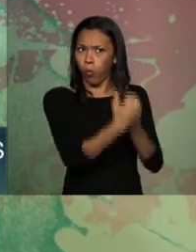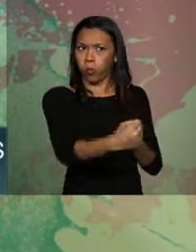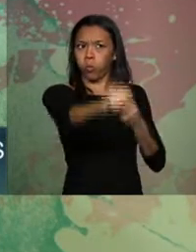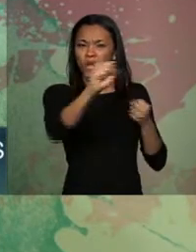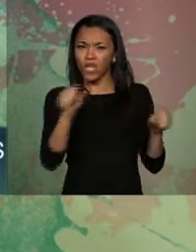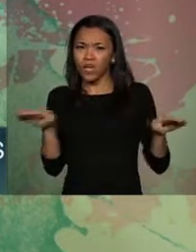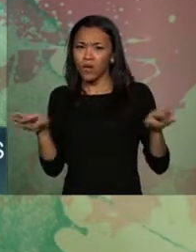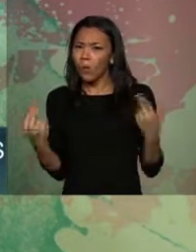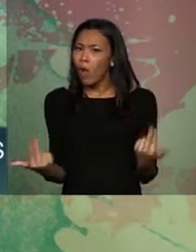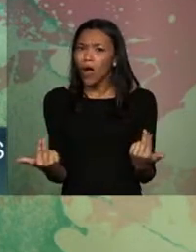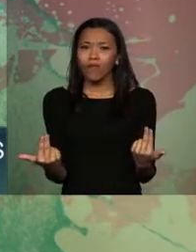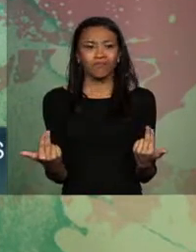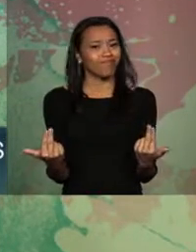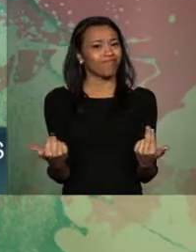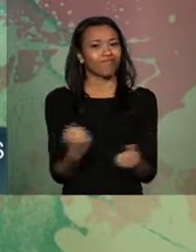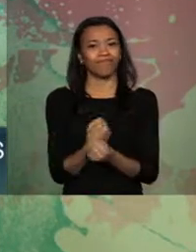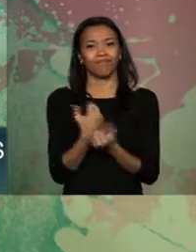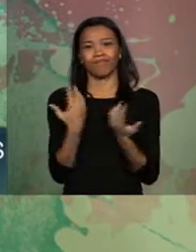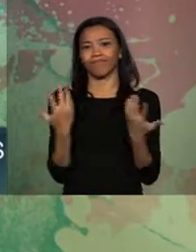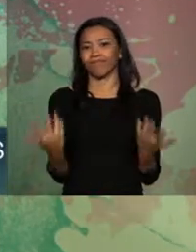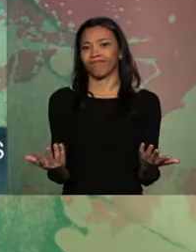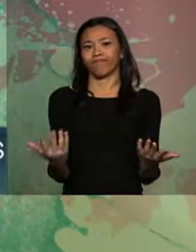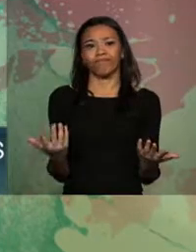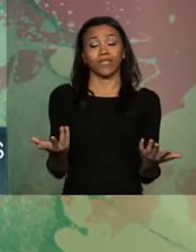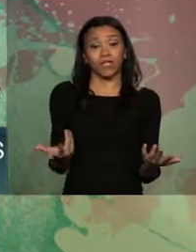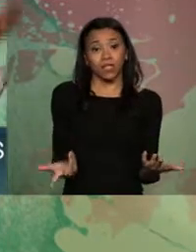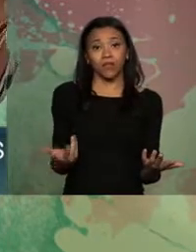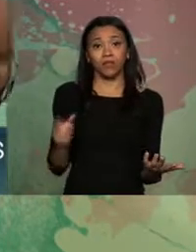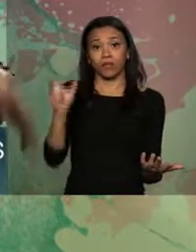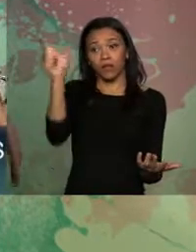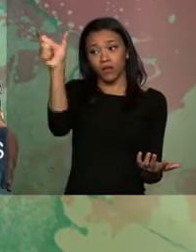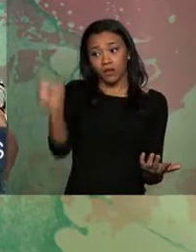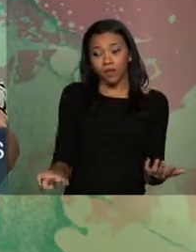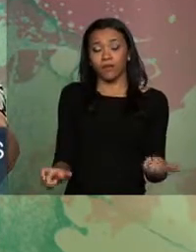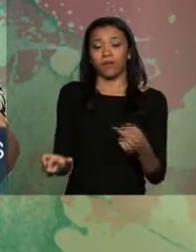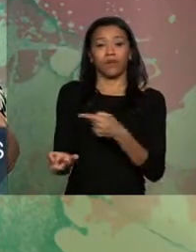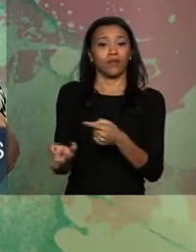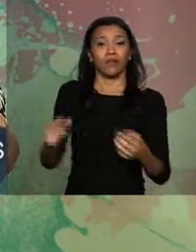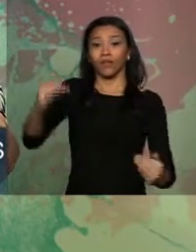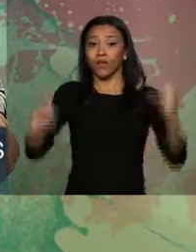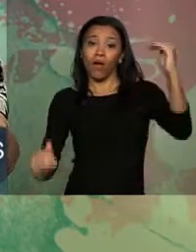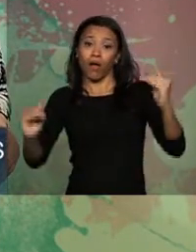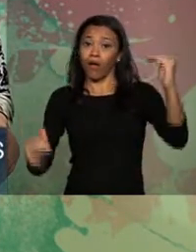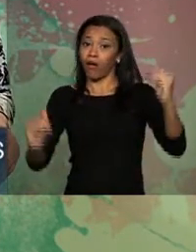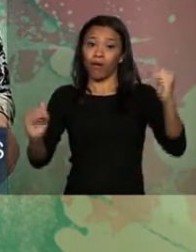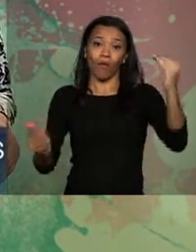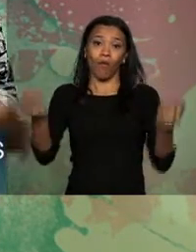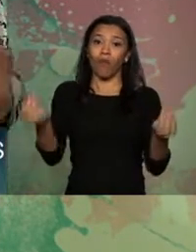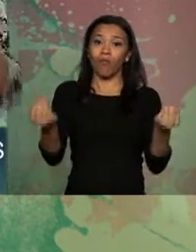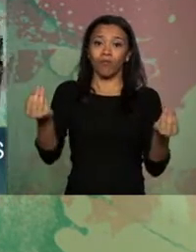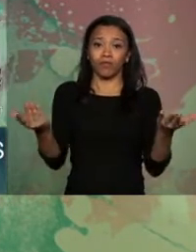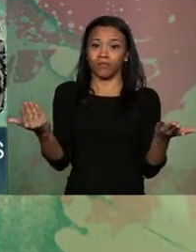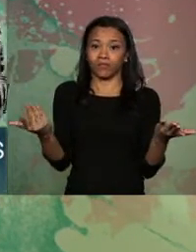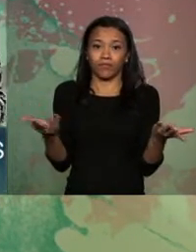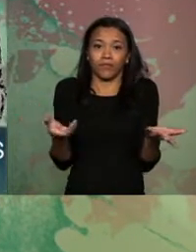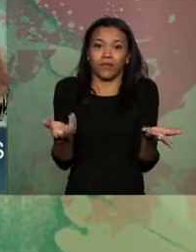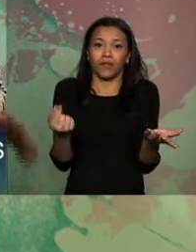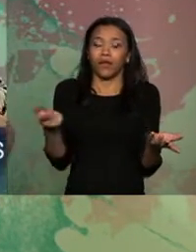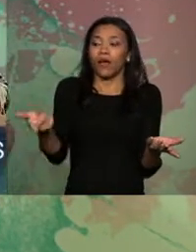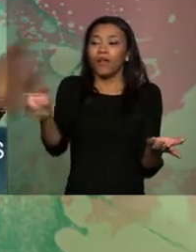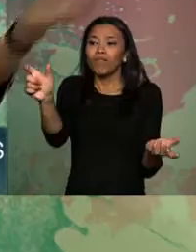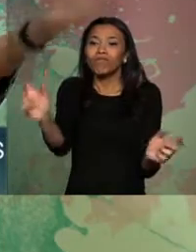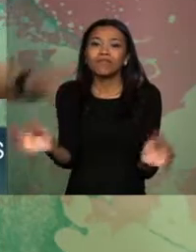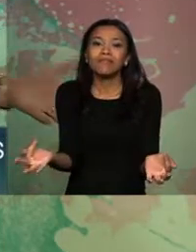E, portanto, com um tratamento profundamente desigual, na medida que não